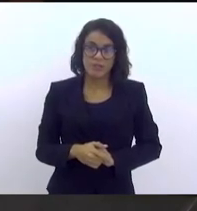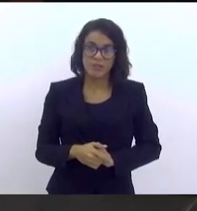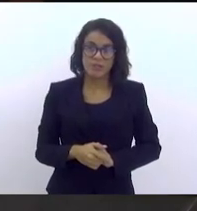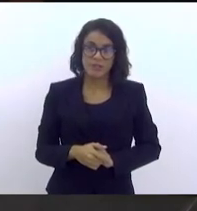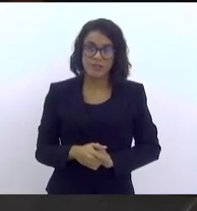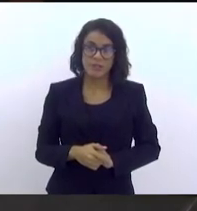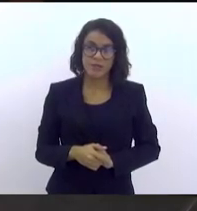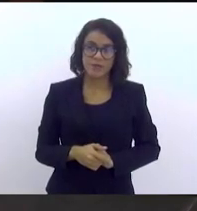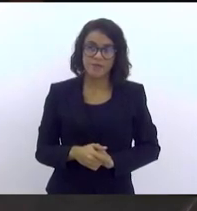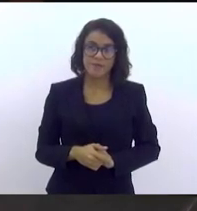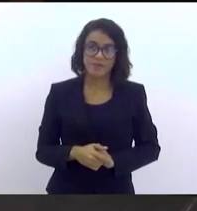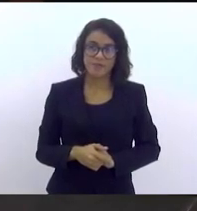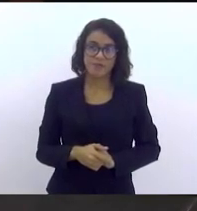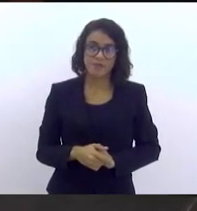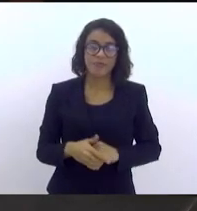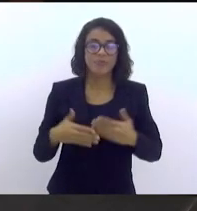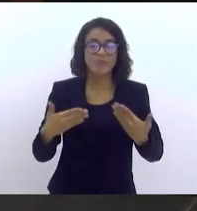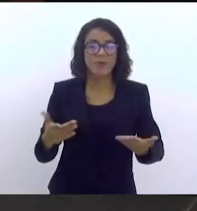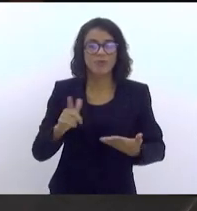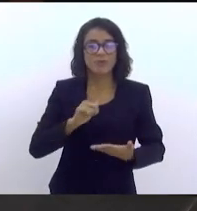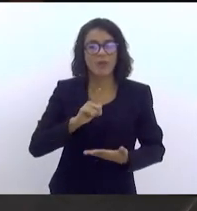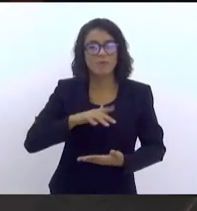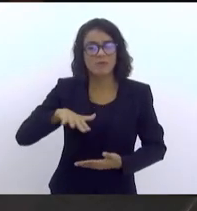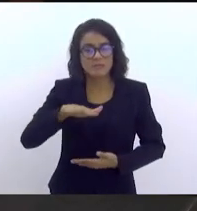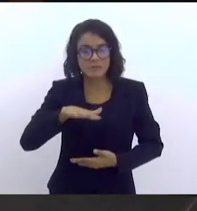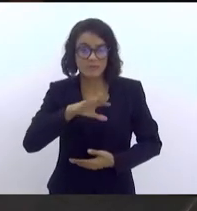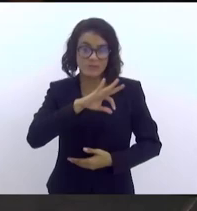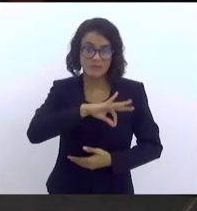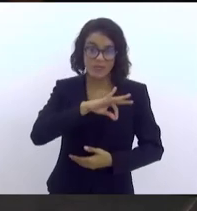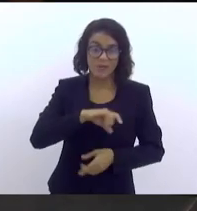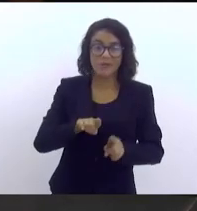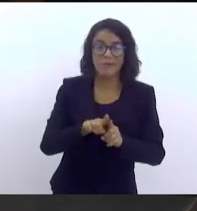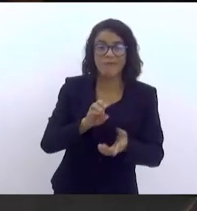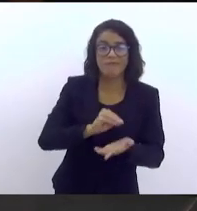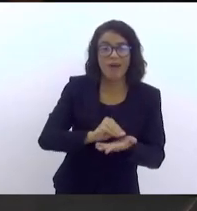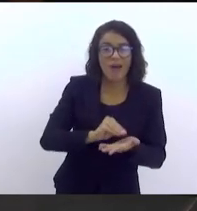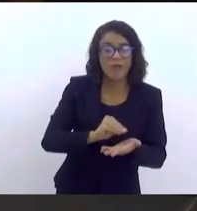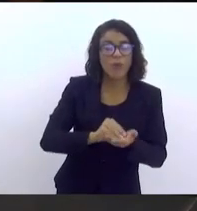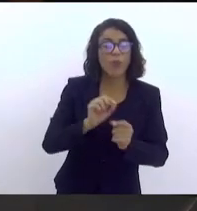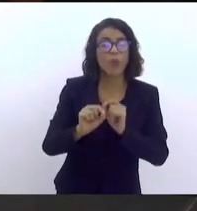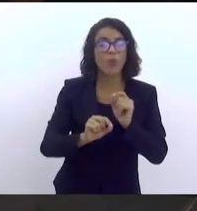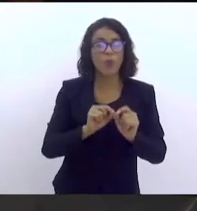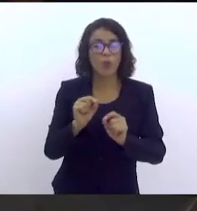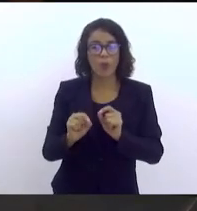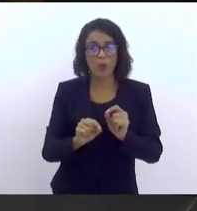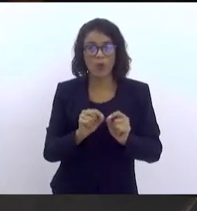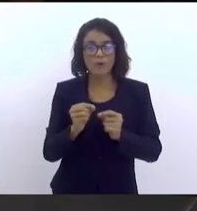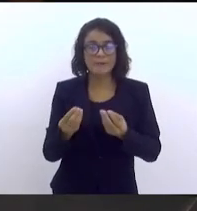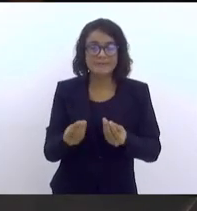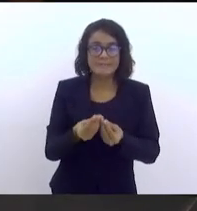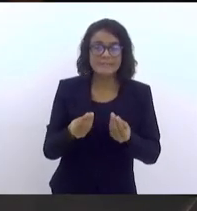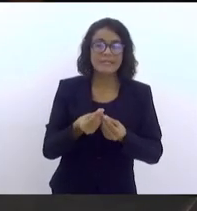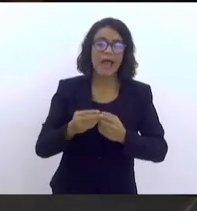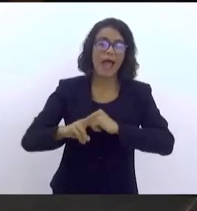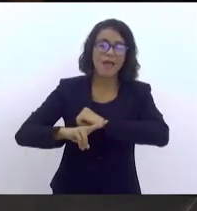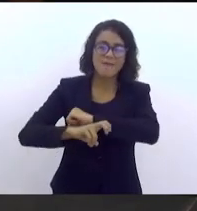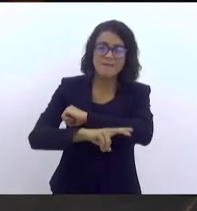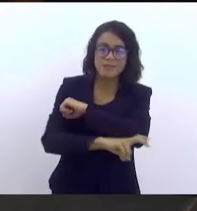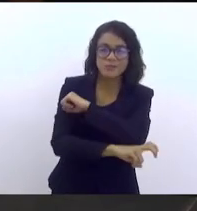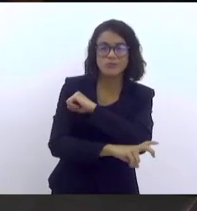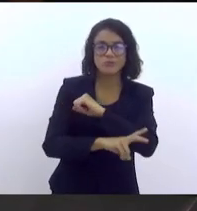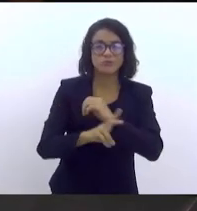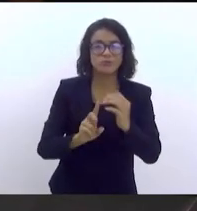então né temos aí a questão salarial e a falta de cuidado com né a infraestrutura que